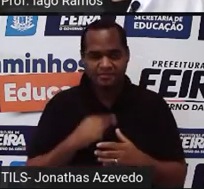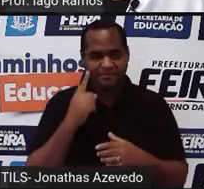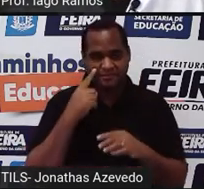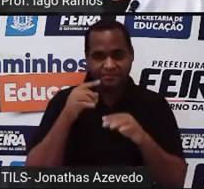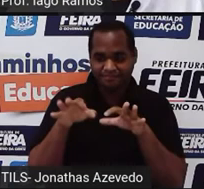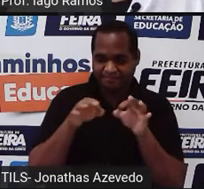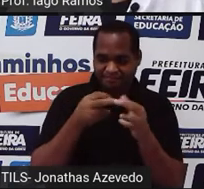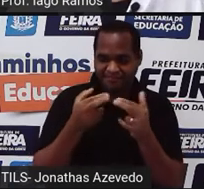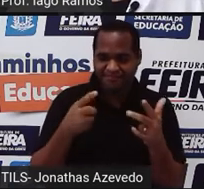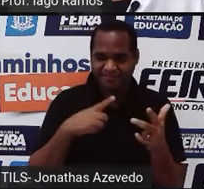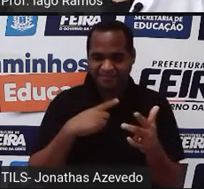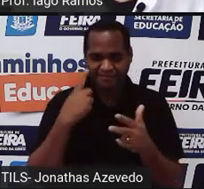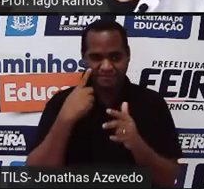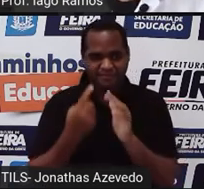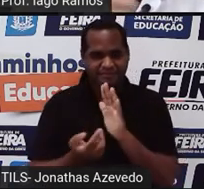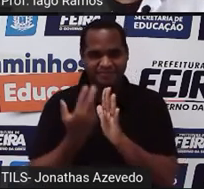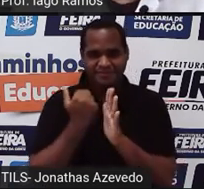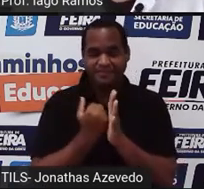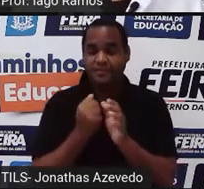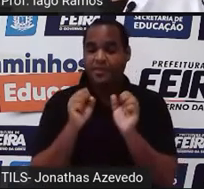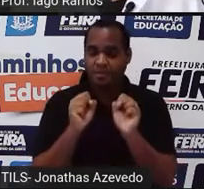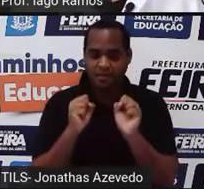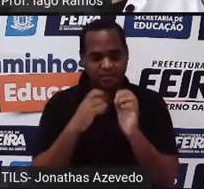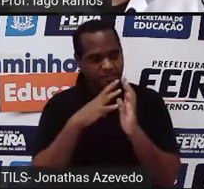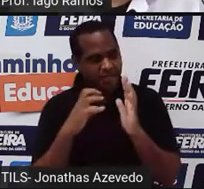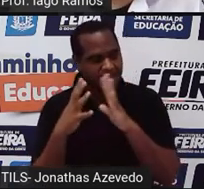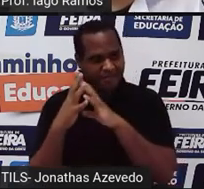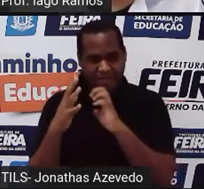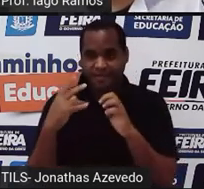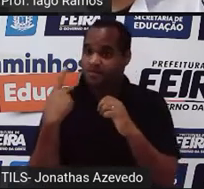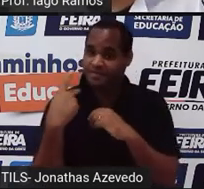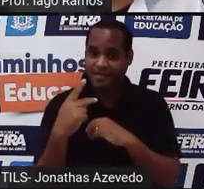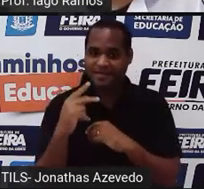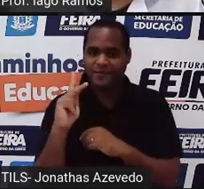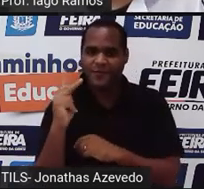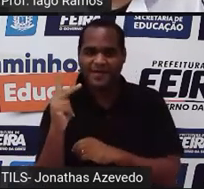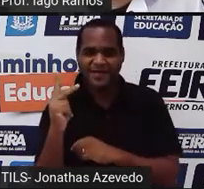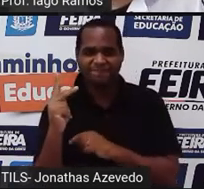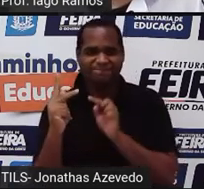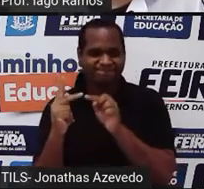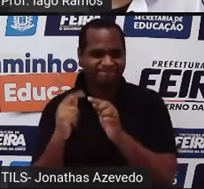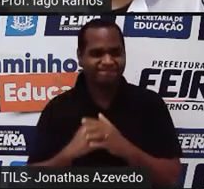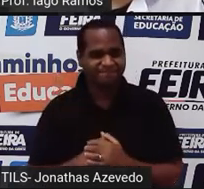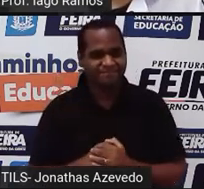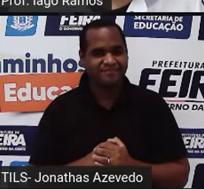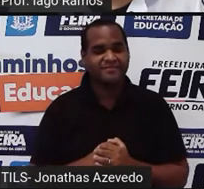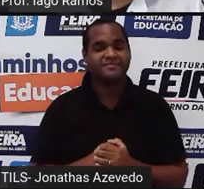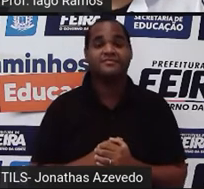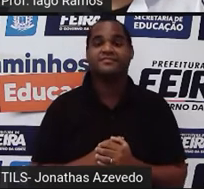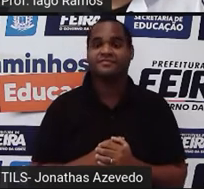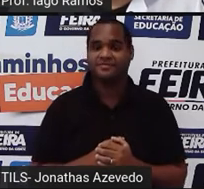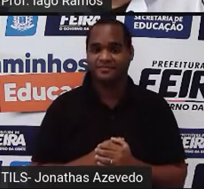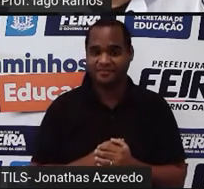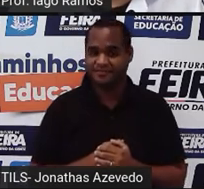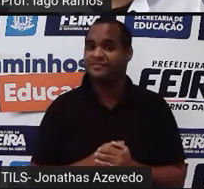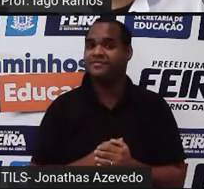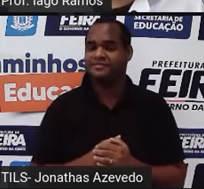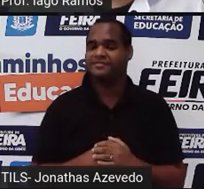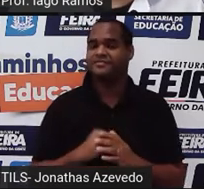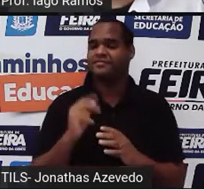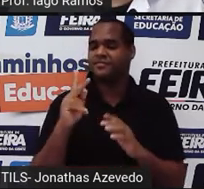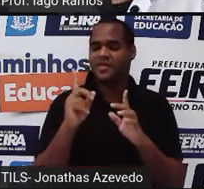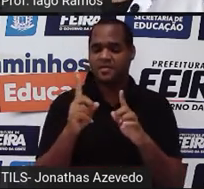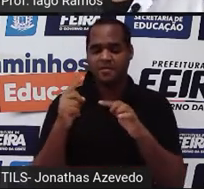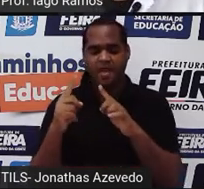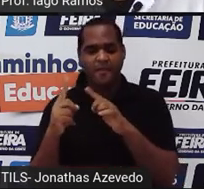construir a figura que é a imagem dessa daí. Ó. O ponto H está a uma distância de 4 quadrados. O ponto